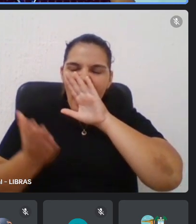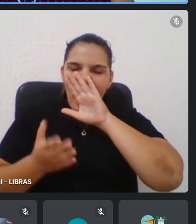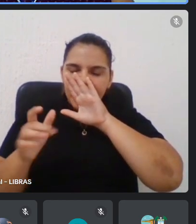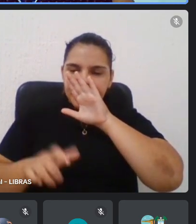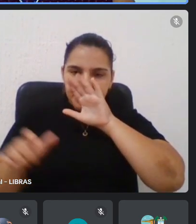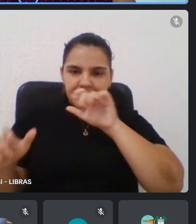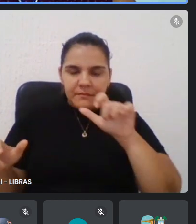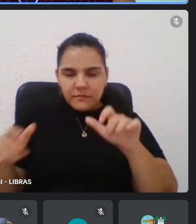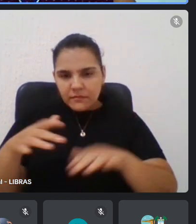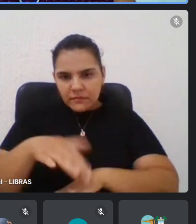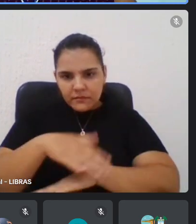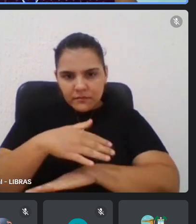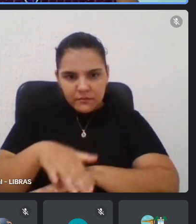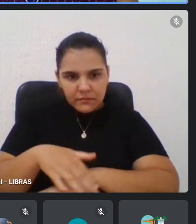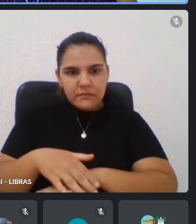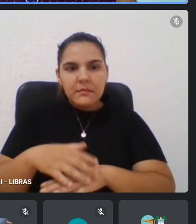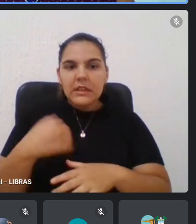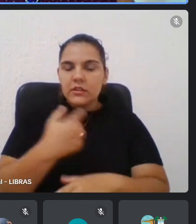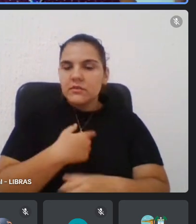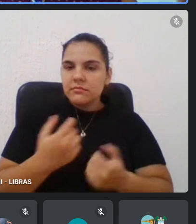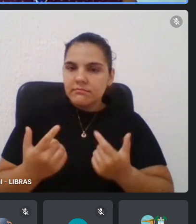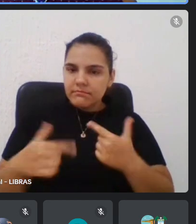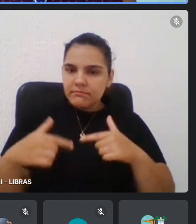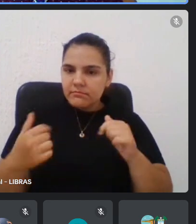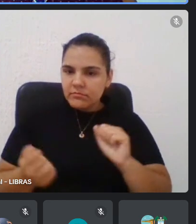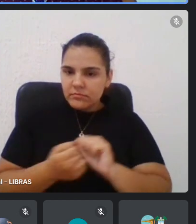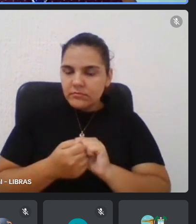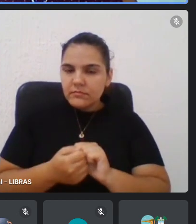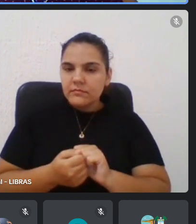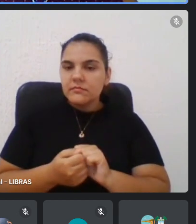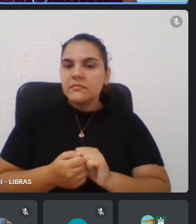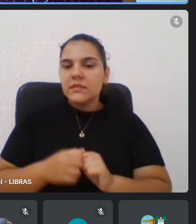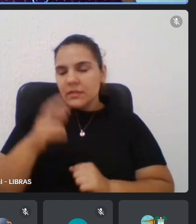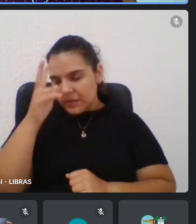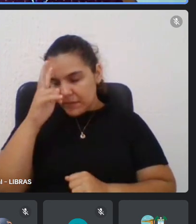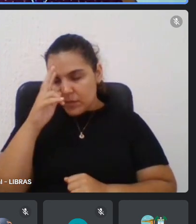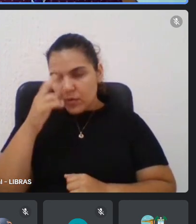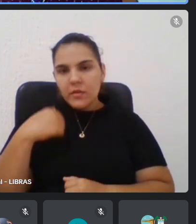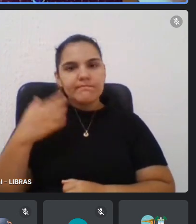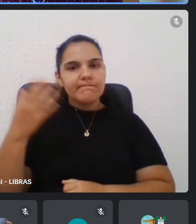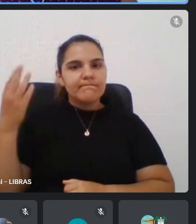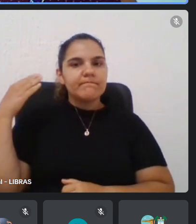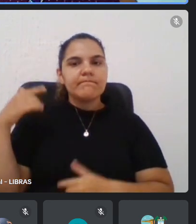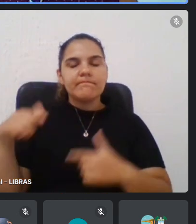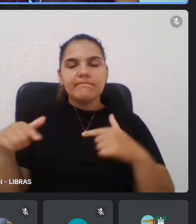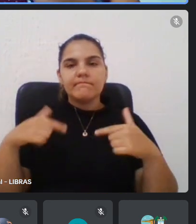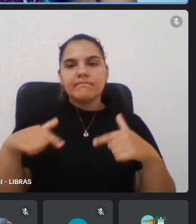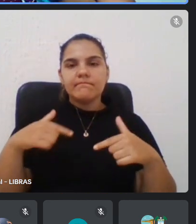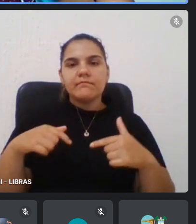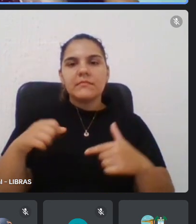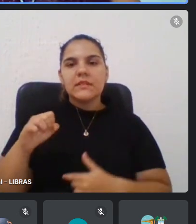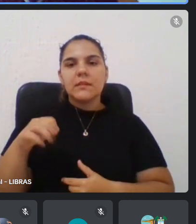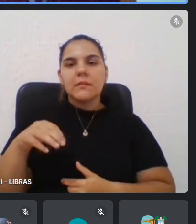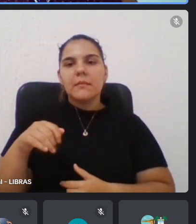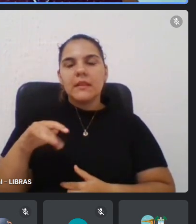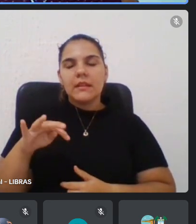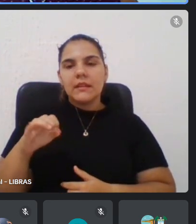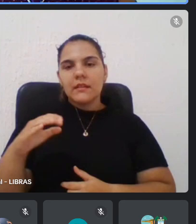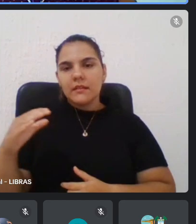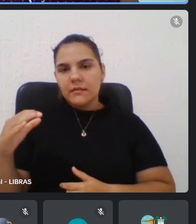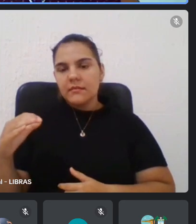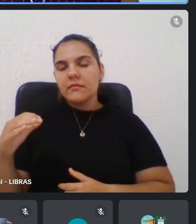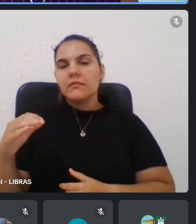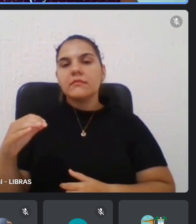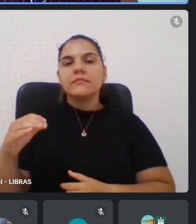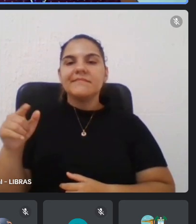conjunto, é sobre isso. Quando eu estava na Cinemateca Potiguar no IFRN, nós da Cinemateca que é do Inclusive que está aqui também